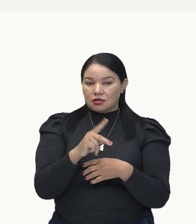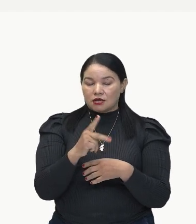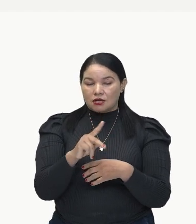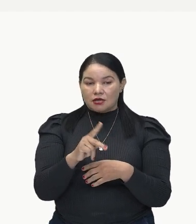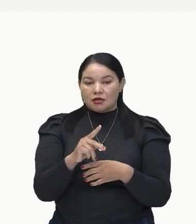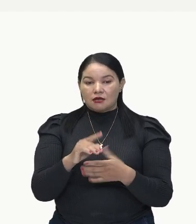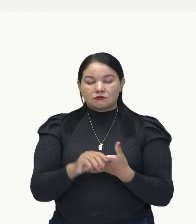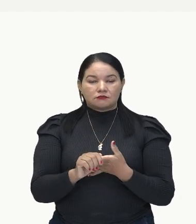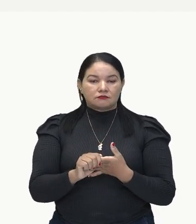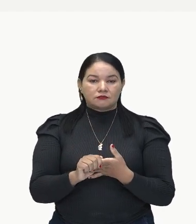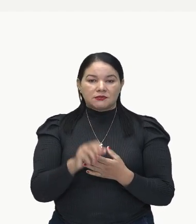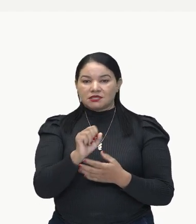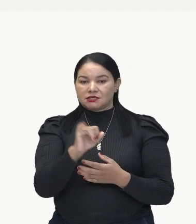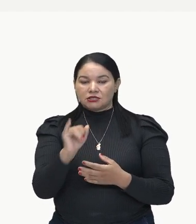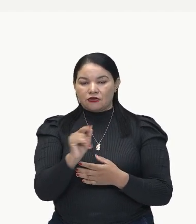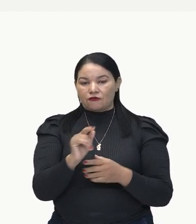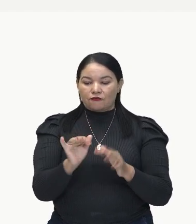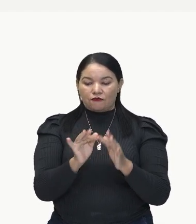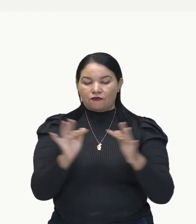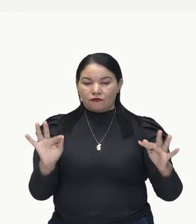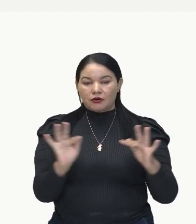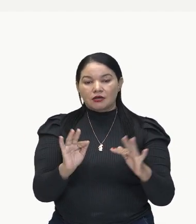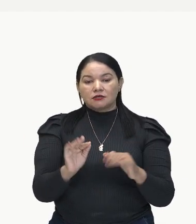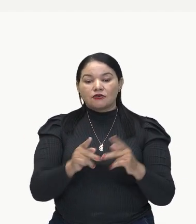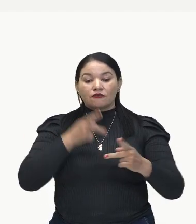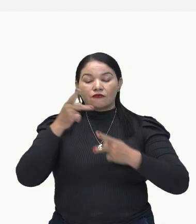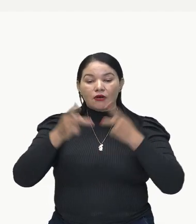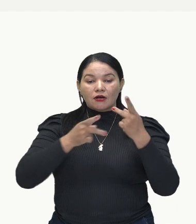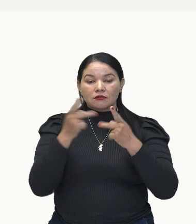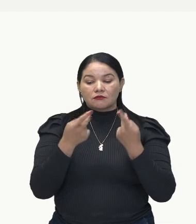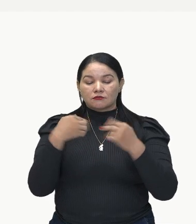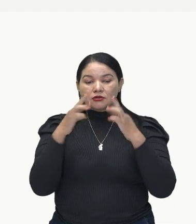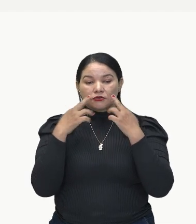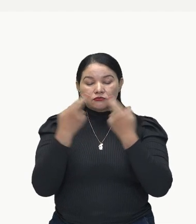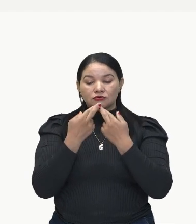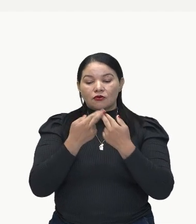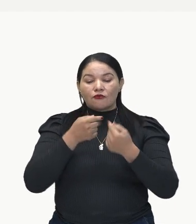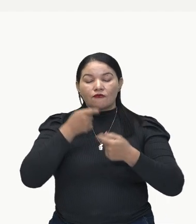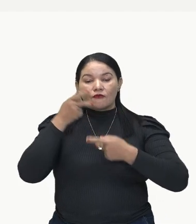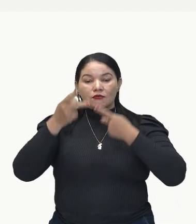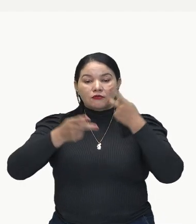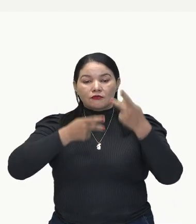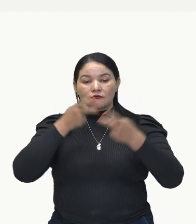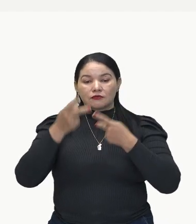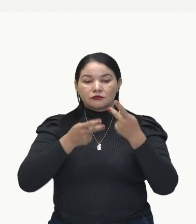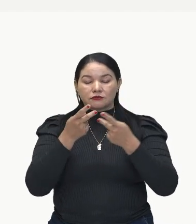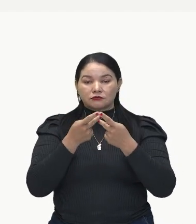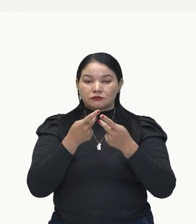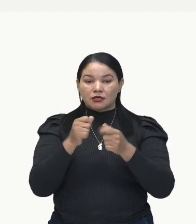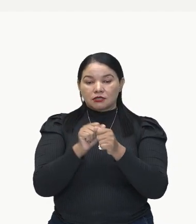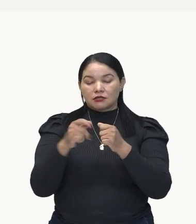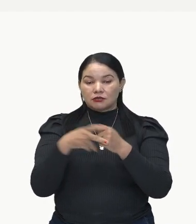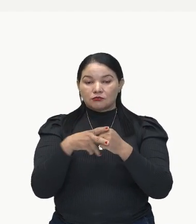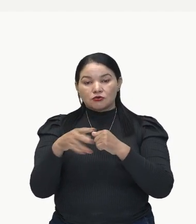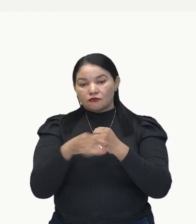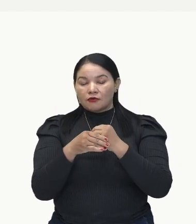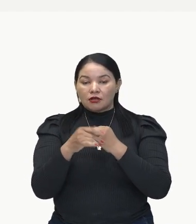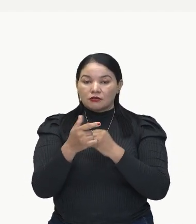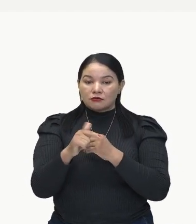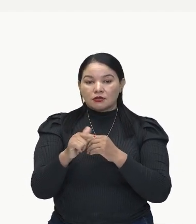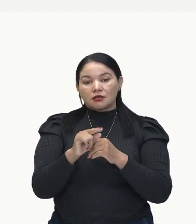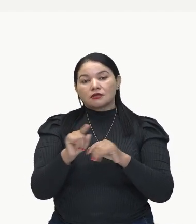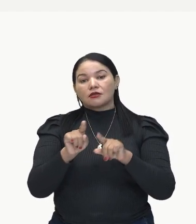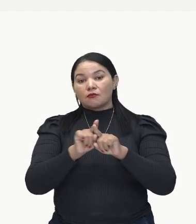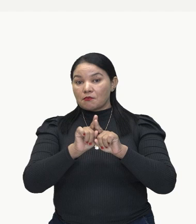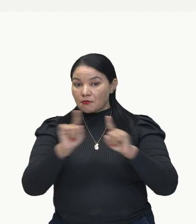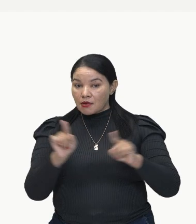falou durante a reunião, eu não teria esse sentido atribuído pelo advérbio, que no caso é calmamente. Esses são os nossos